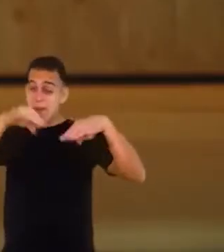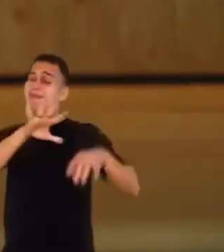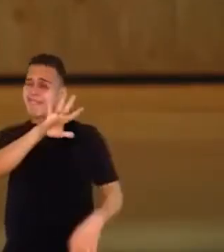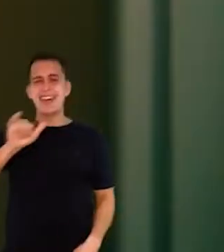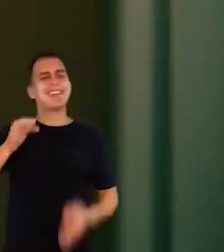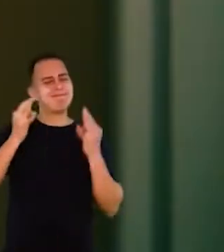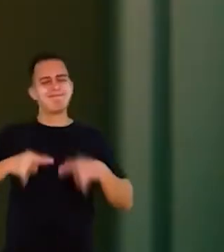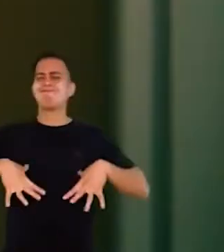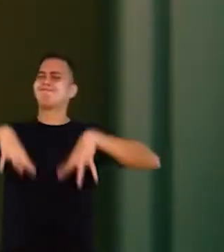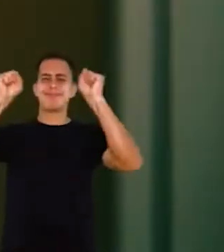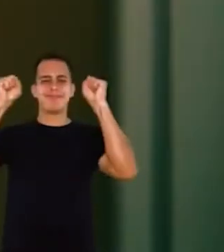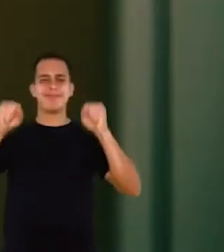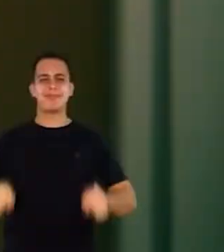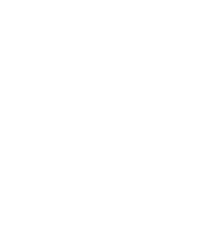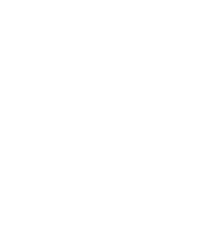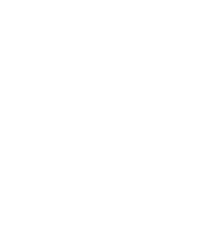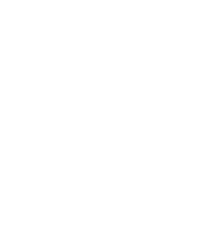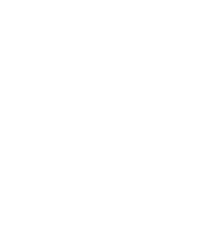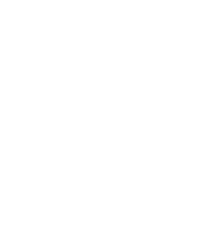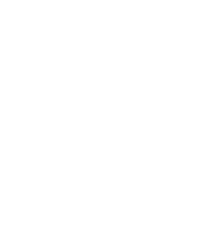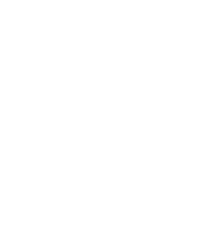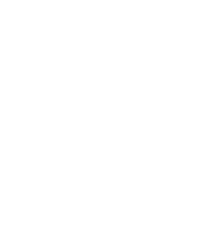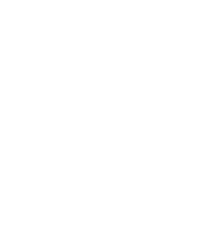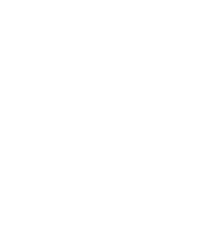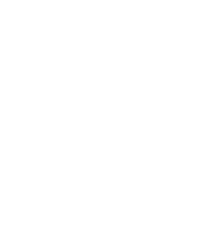Se desperdiçar, vai faltar.